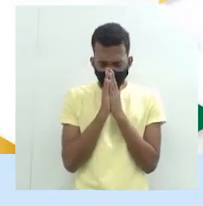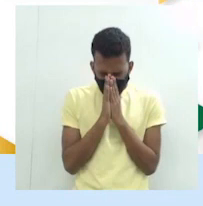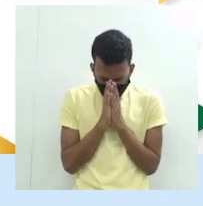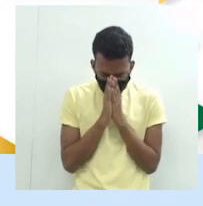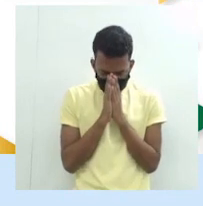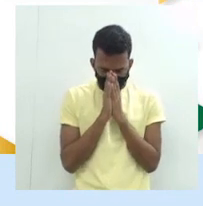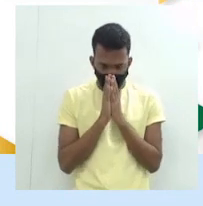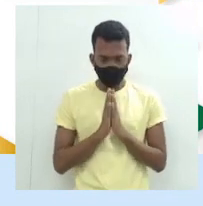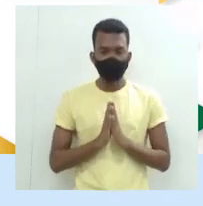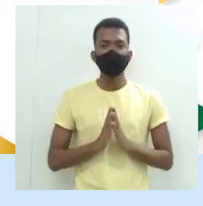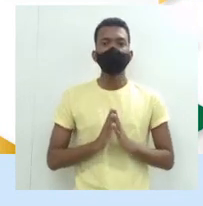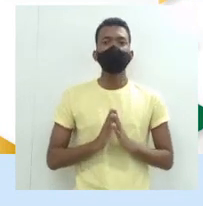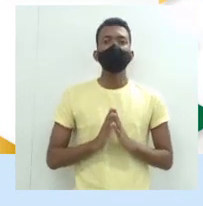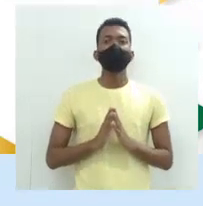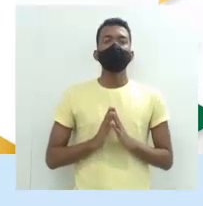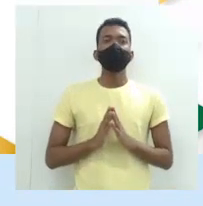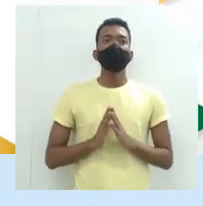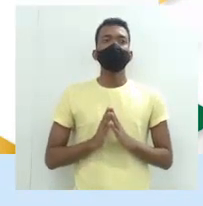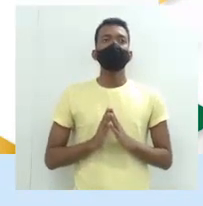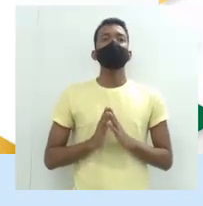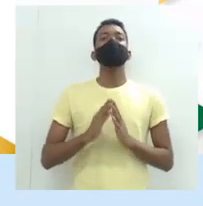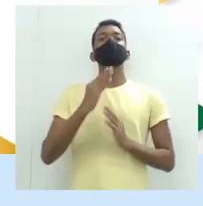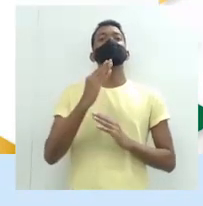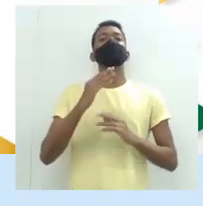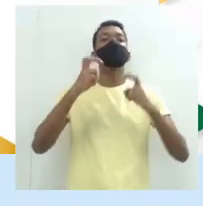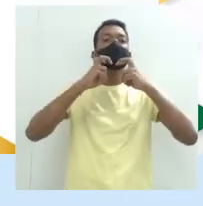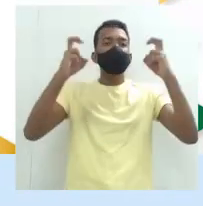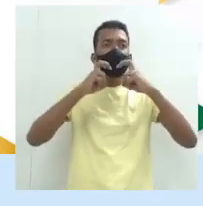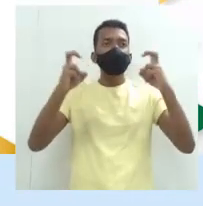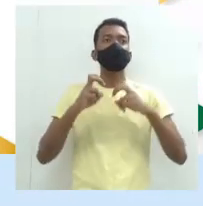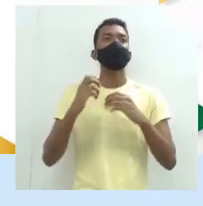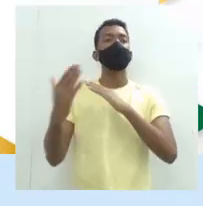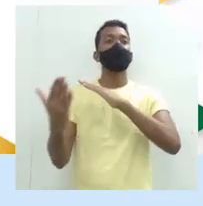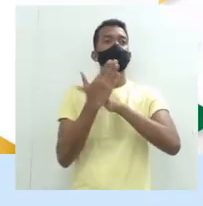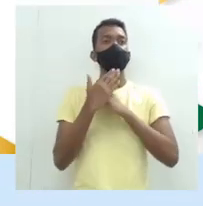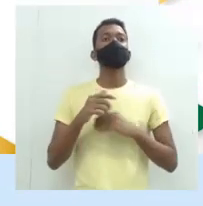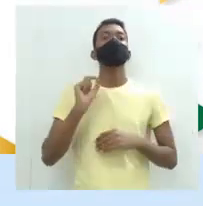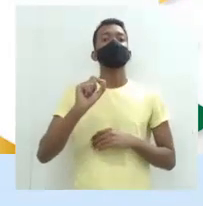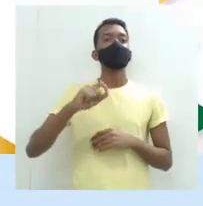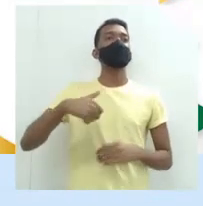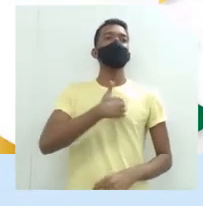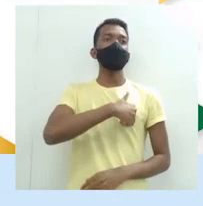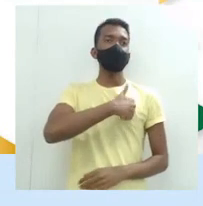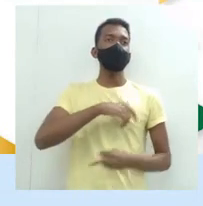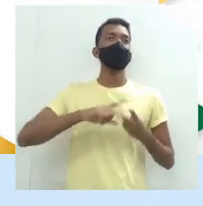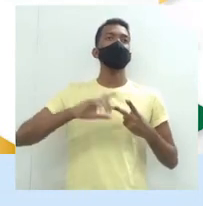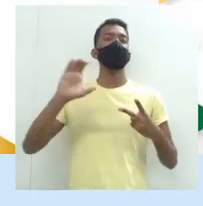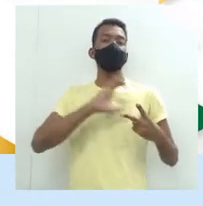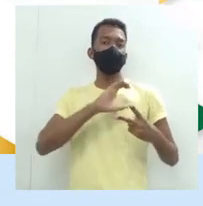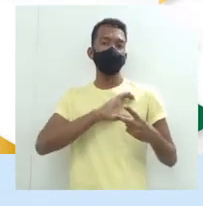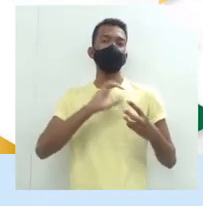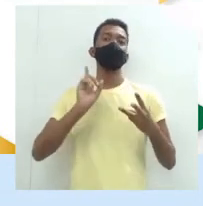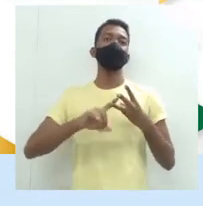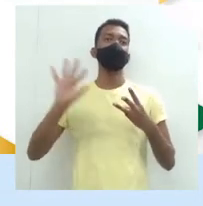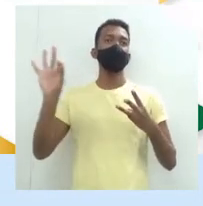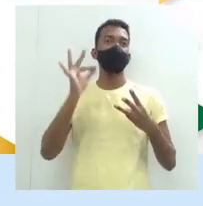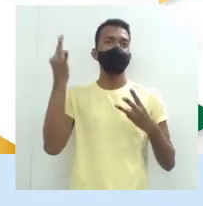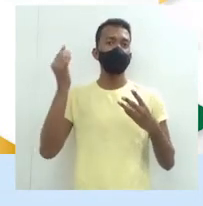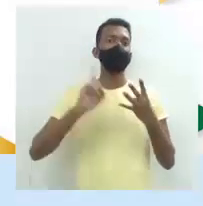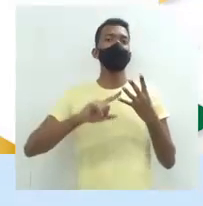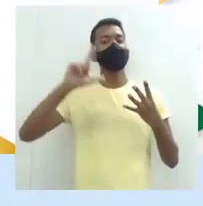Aqui a gente tem alguns países, Argentina, Canadá, France,